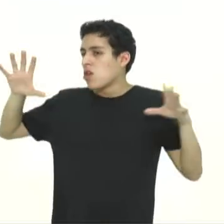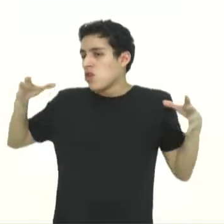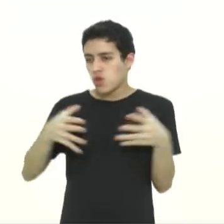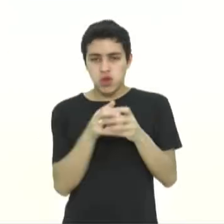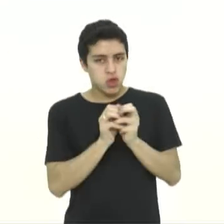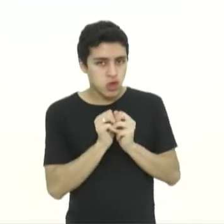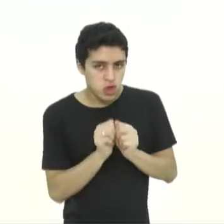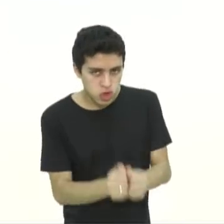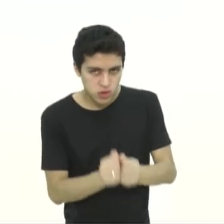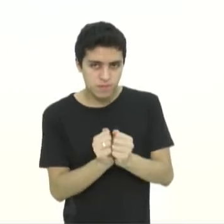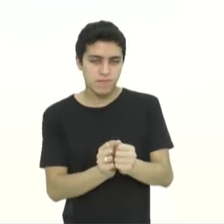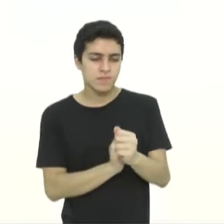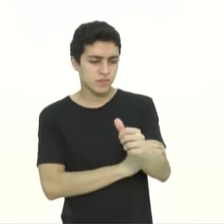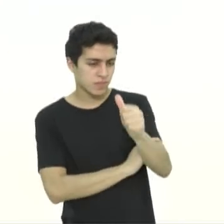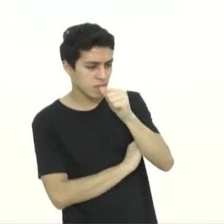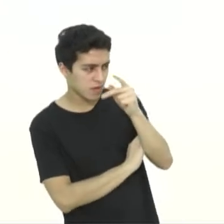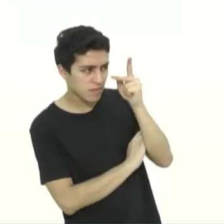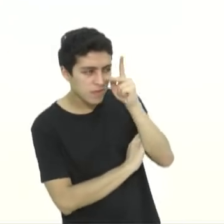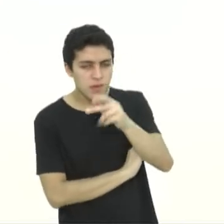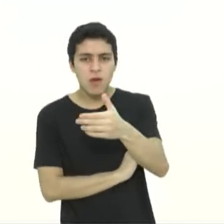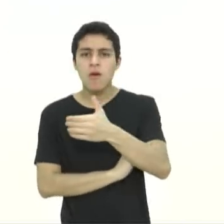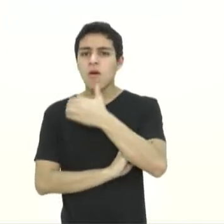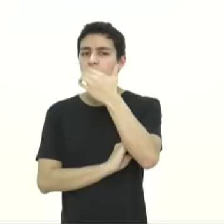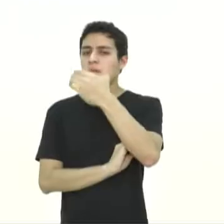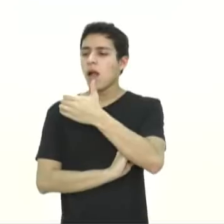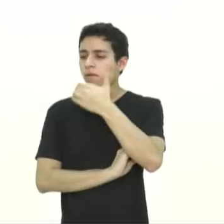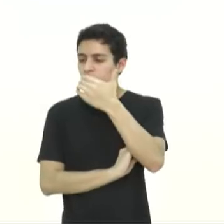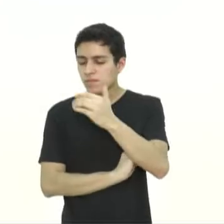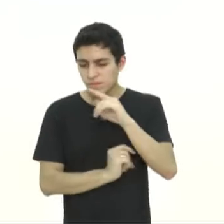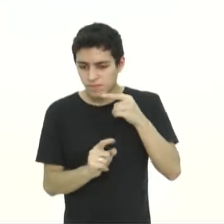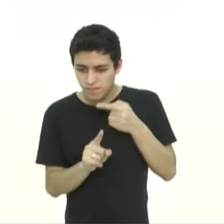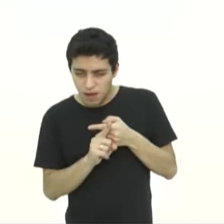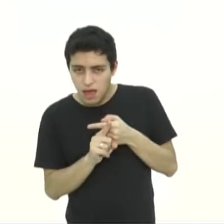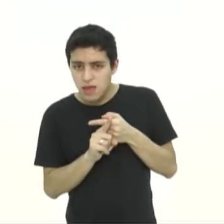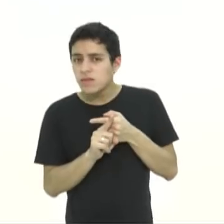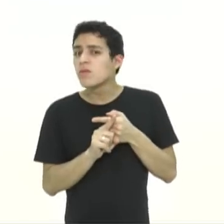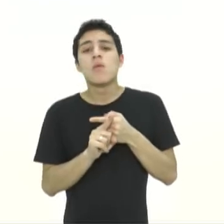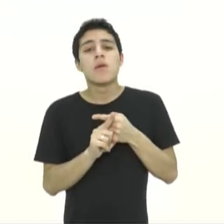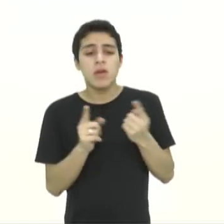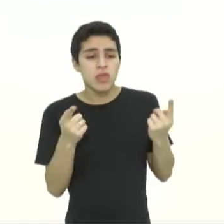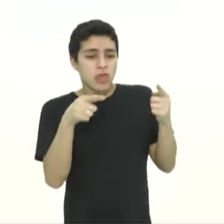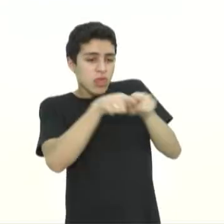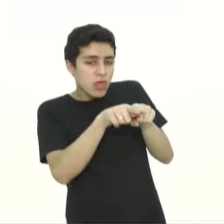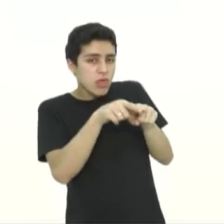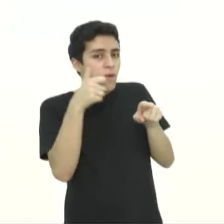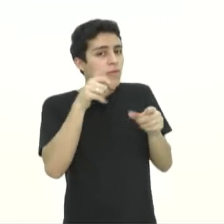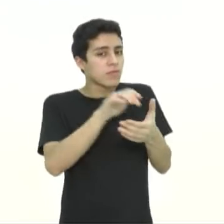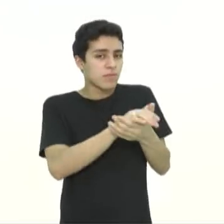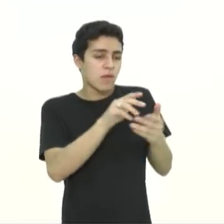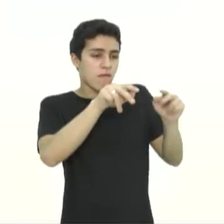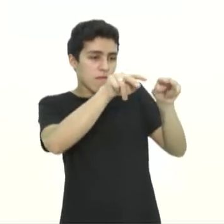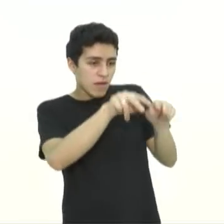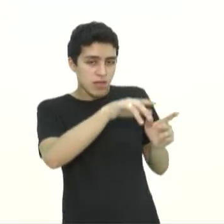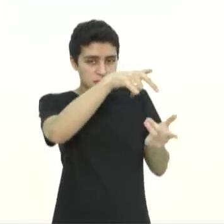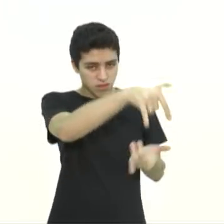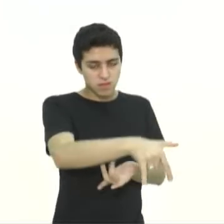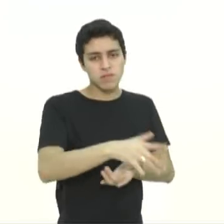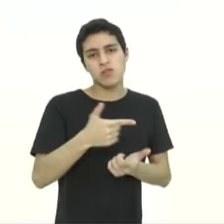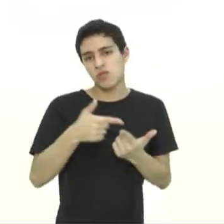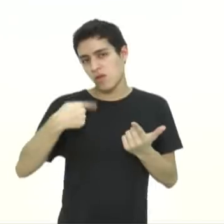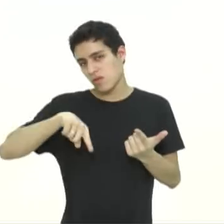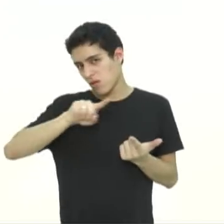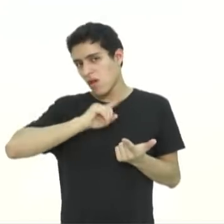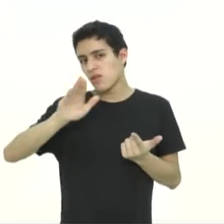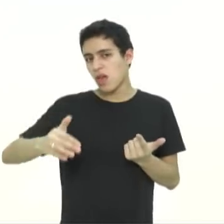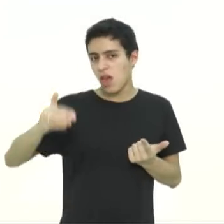Beba o vinho, coma a maçã e a banana junto com sua mulher, na cama. Ainda bem que somos crescidinhos,